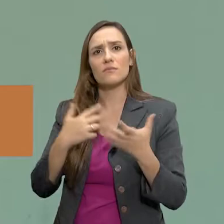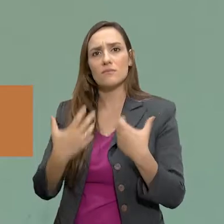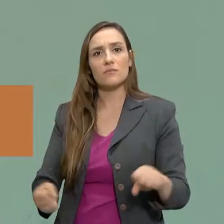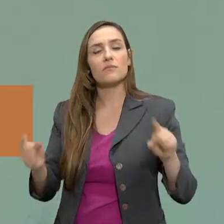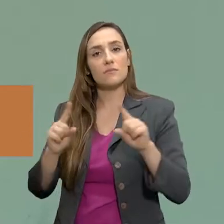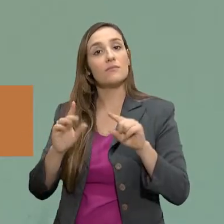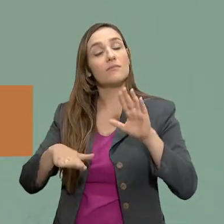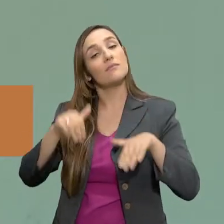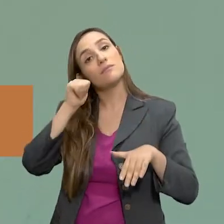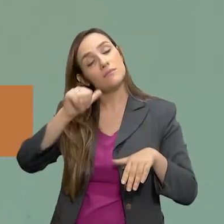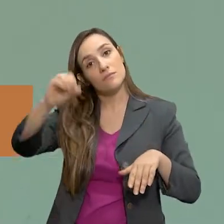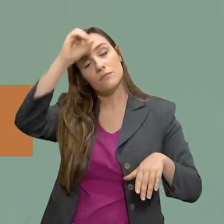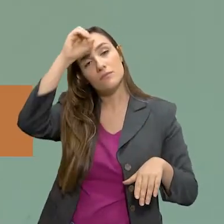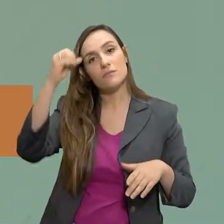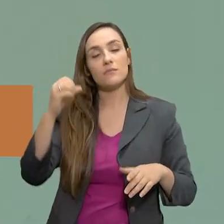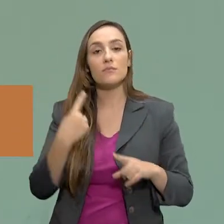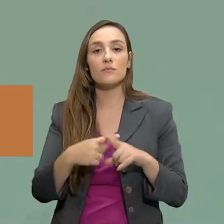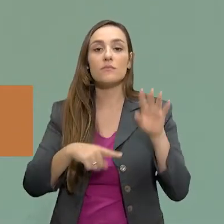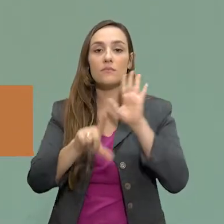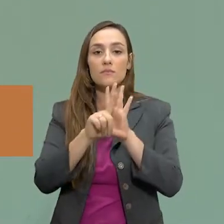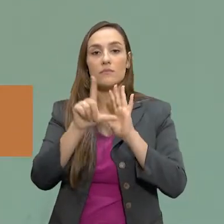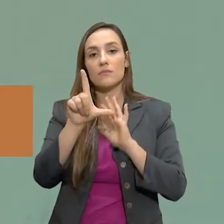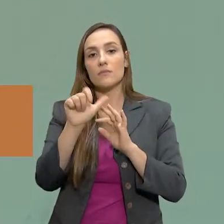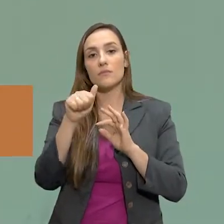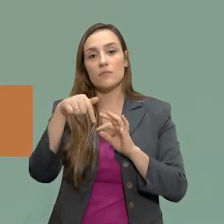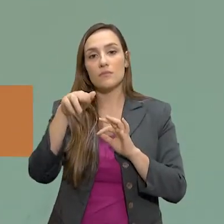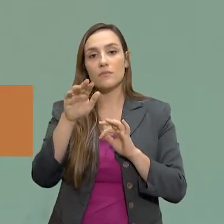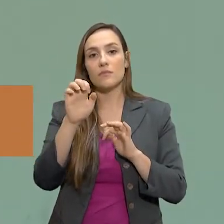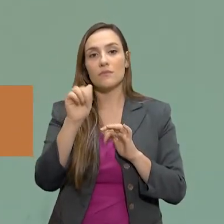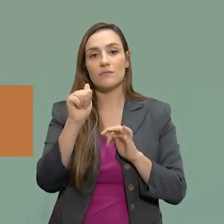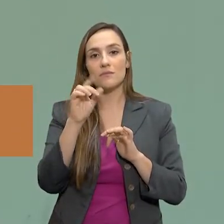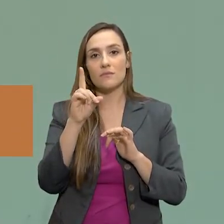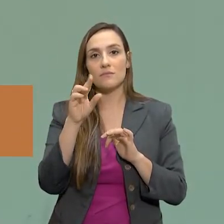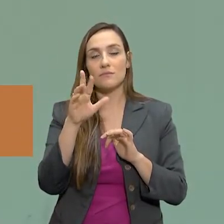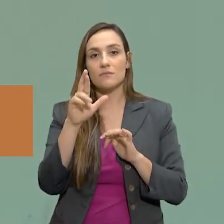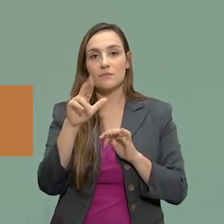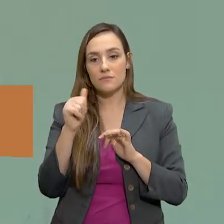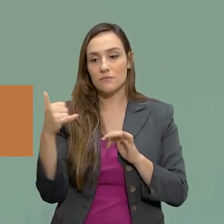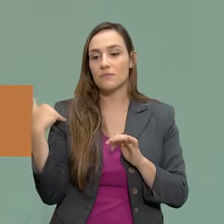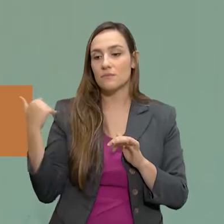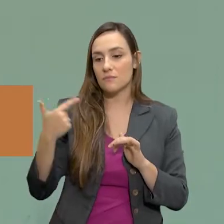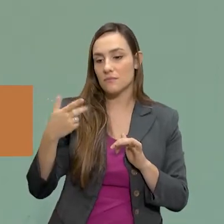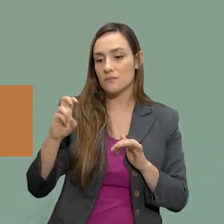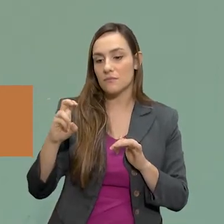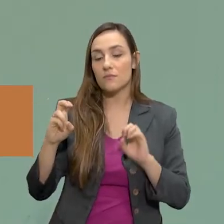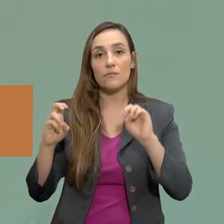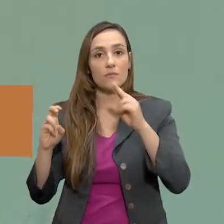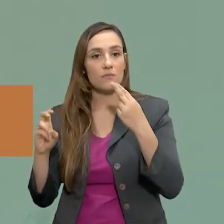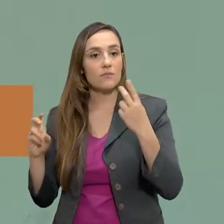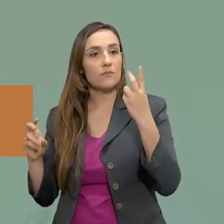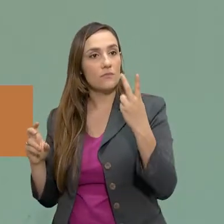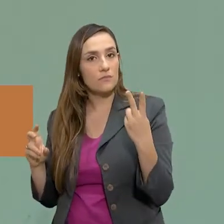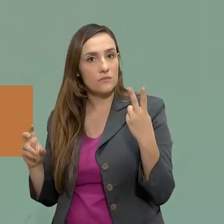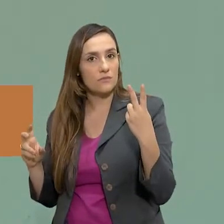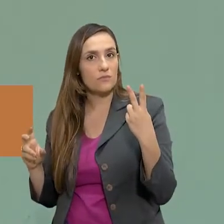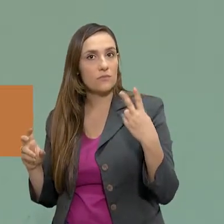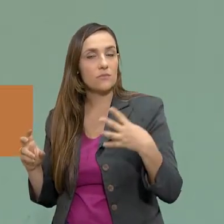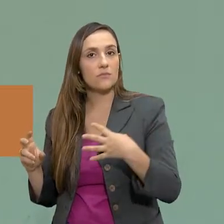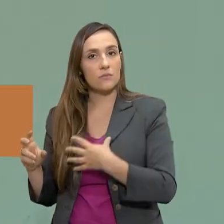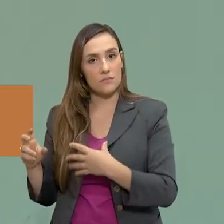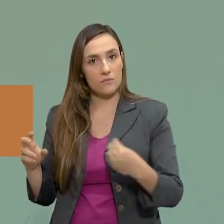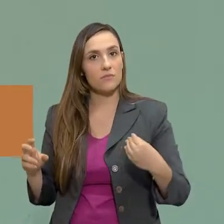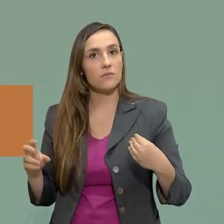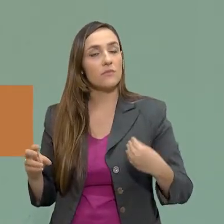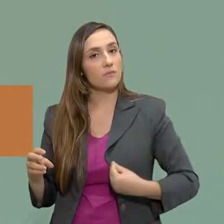contra, né? E a desinformação, né? A lei da laqueadura diz que a mulher que pode fazer é a que tem 25 anos ou 2 filhos nascidos vivos, não é